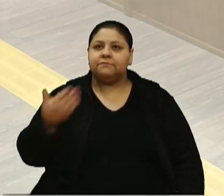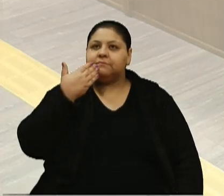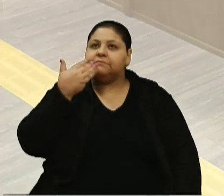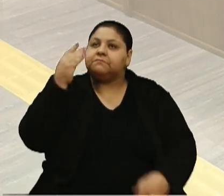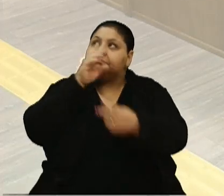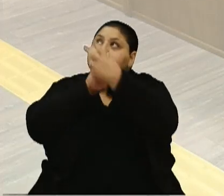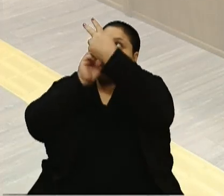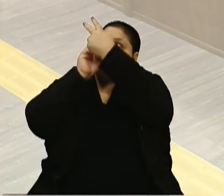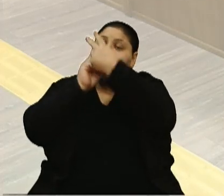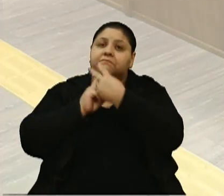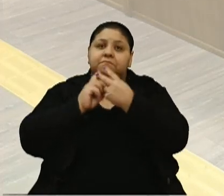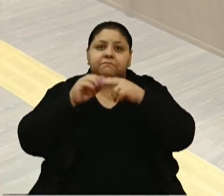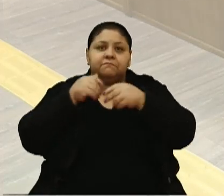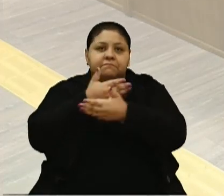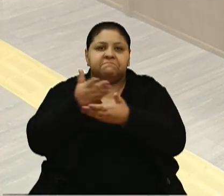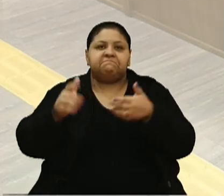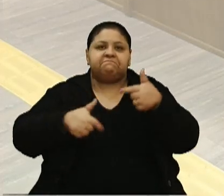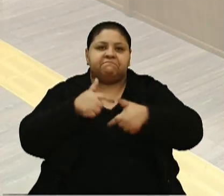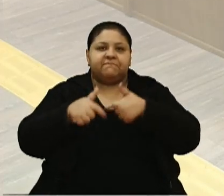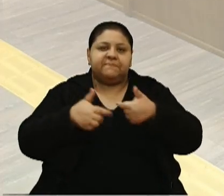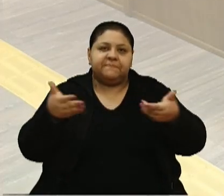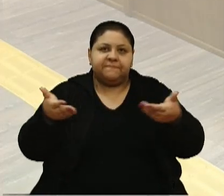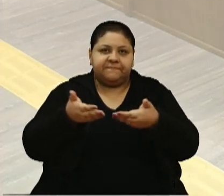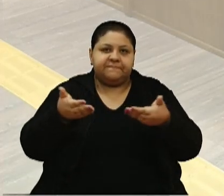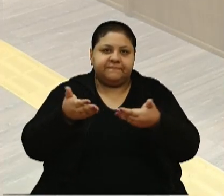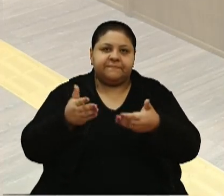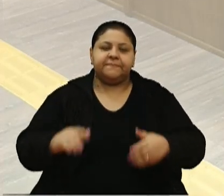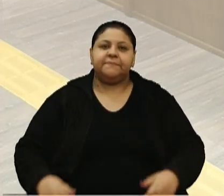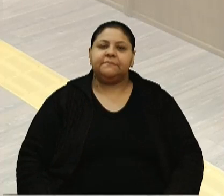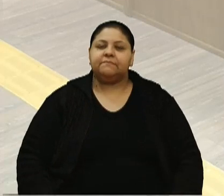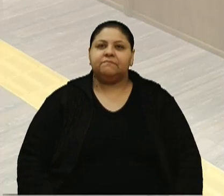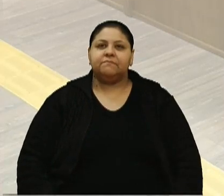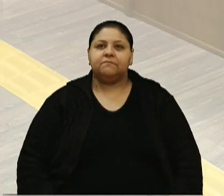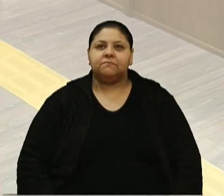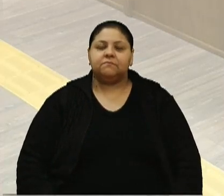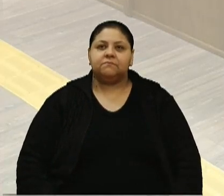Invocando a proteção de Deus, declaro abertos os trabalhos da presente sessão.